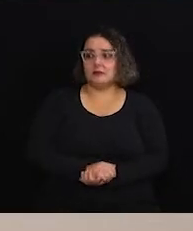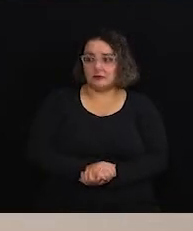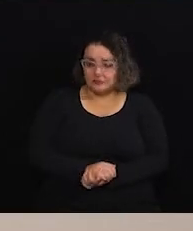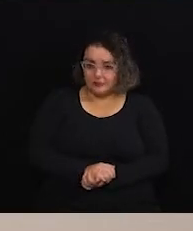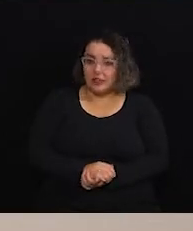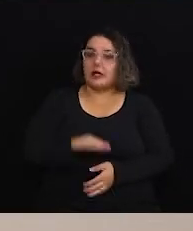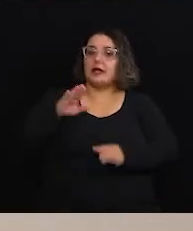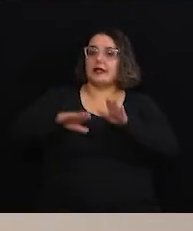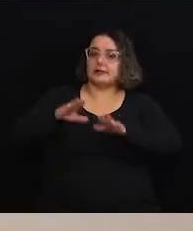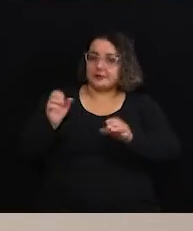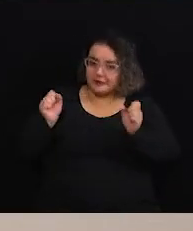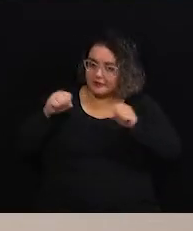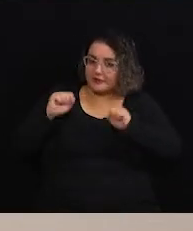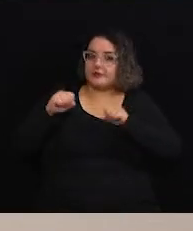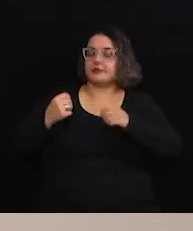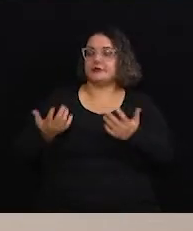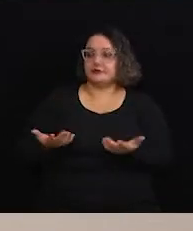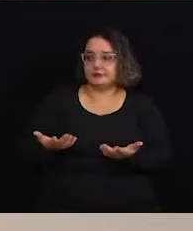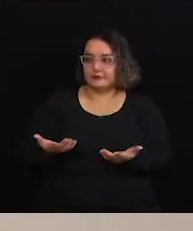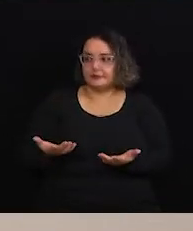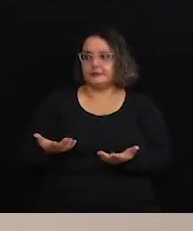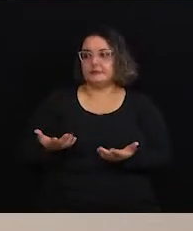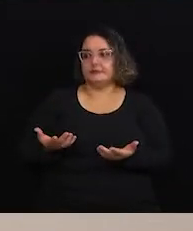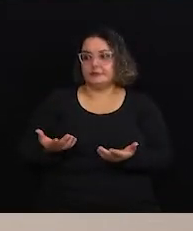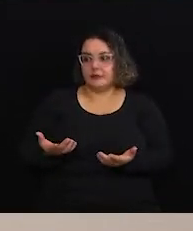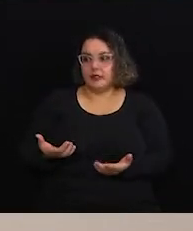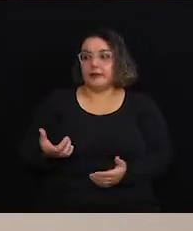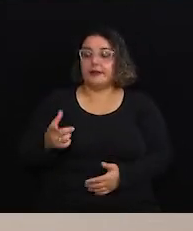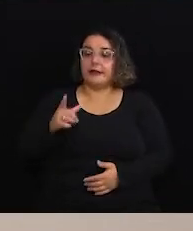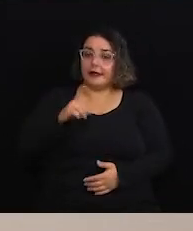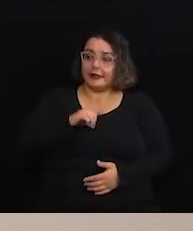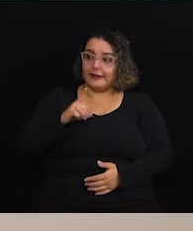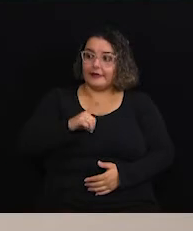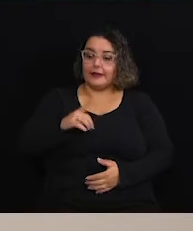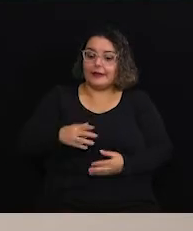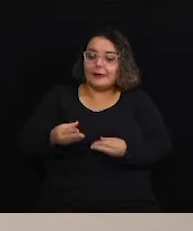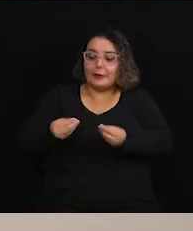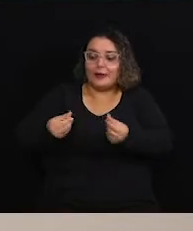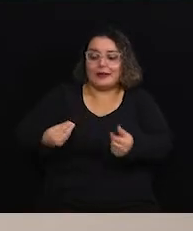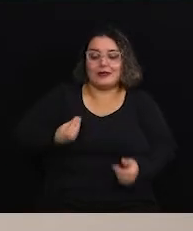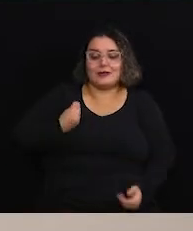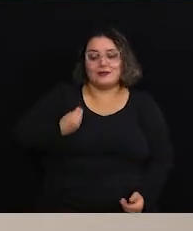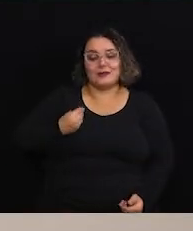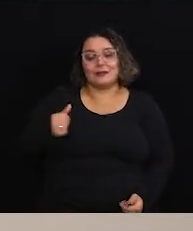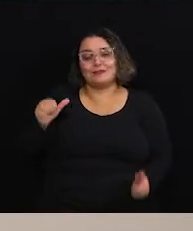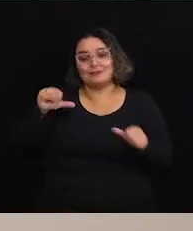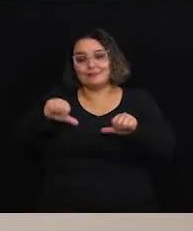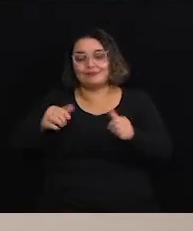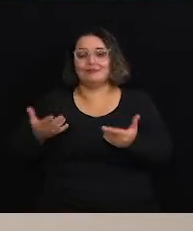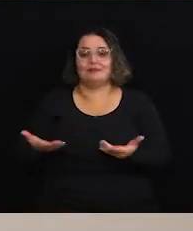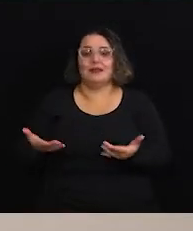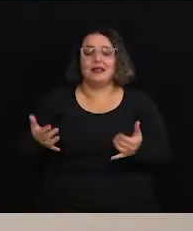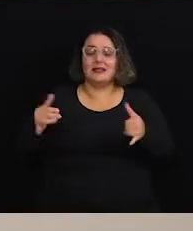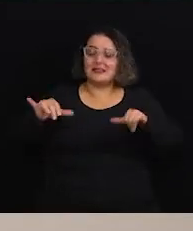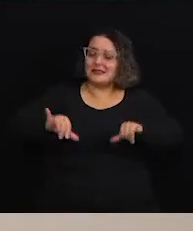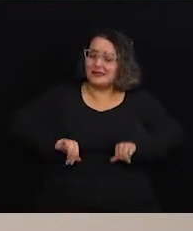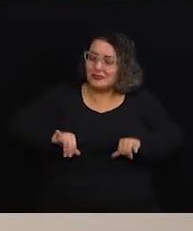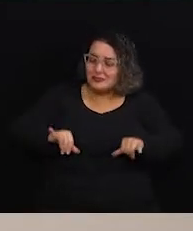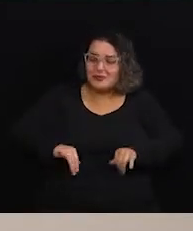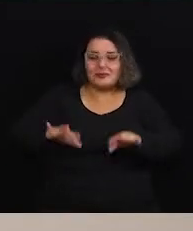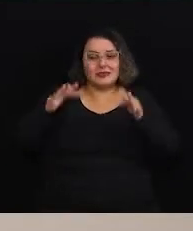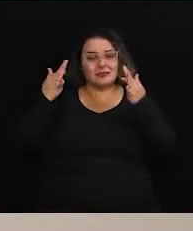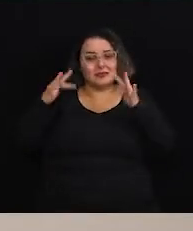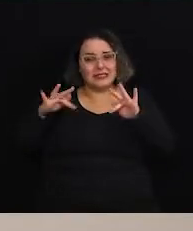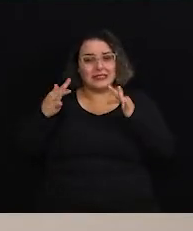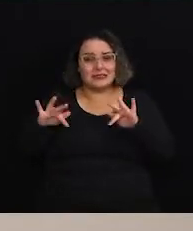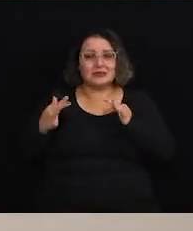Muitas vezes sim, né? E aí elas já têm um comprometimento muito importante da qualidade de vida, né? Porque são mulheres que acabam sofrendo muito com essa dor, né?